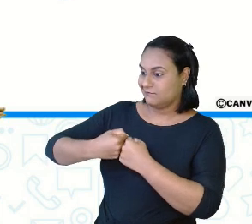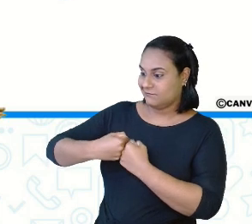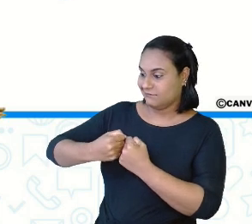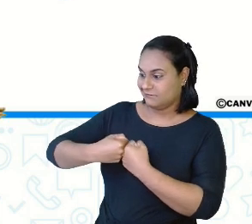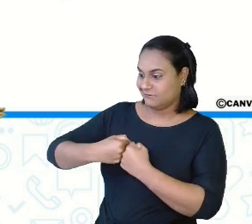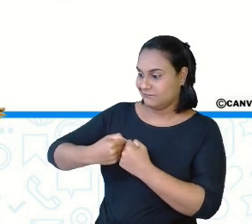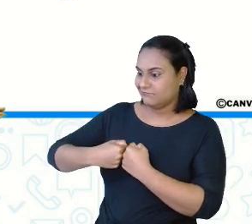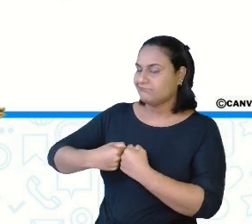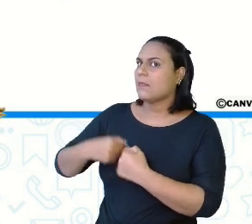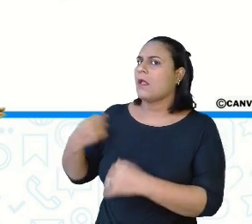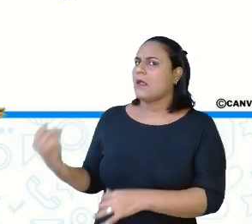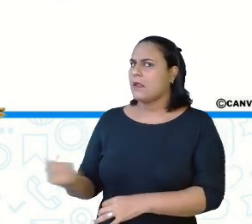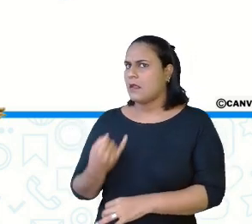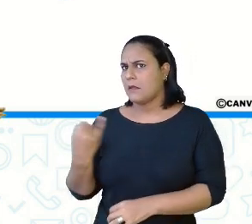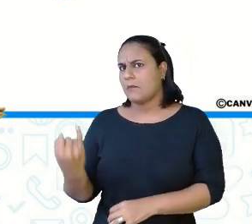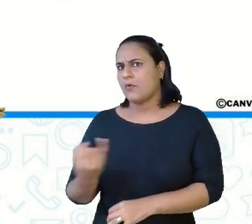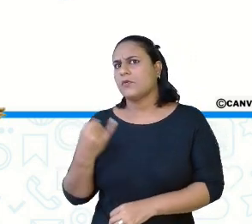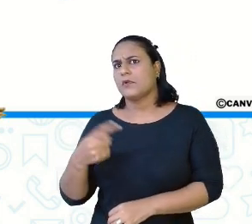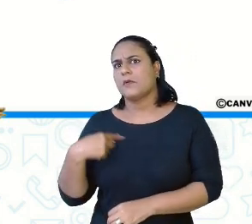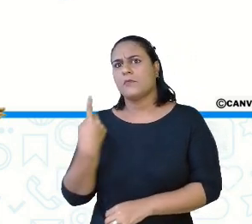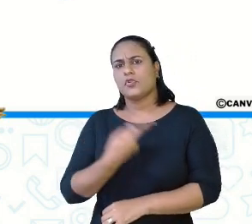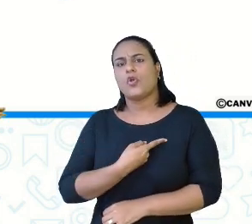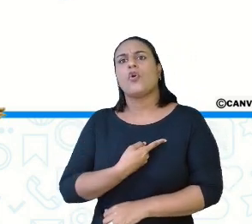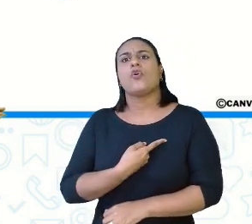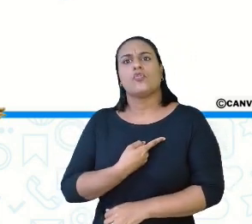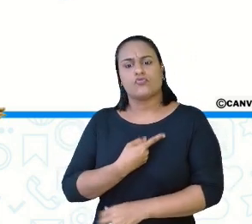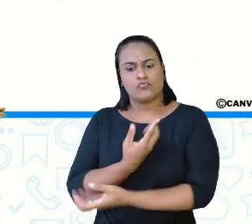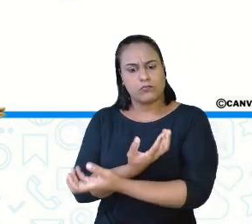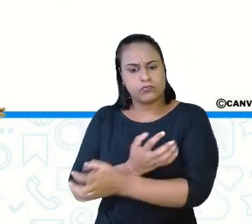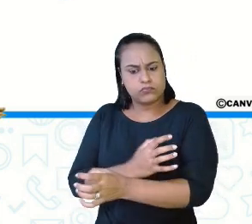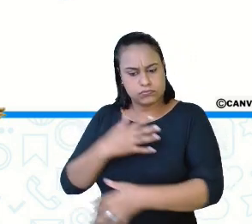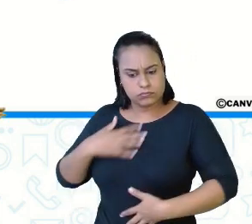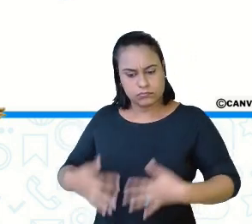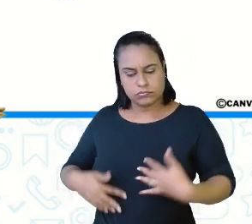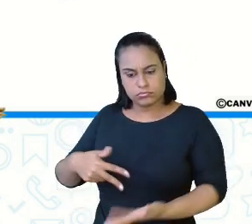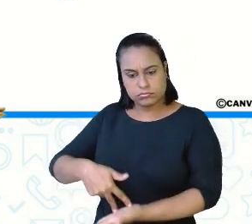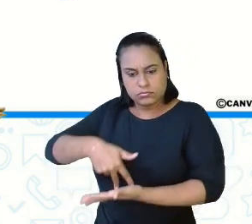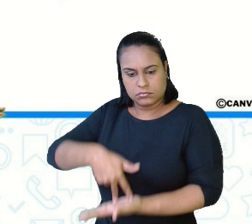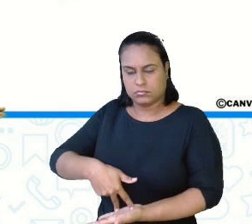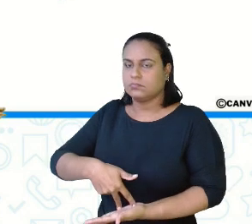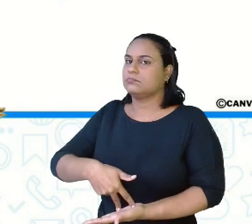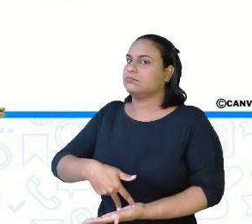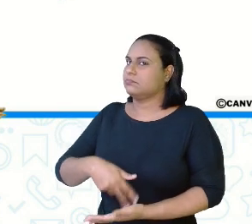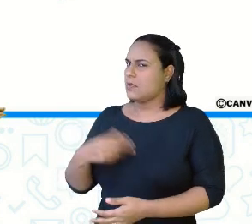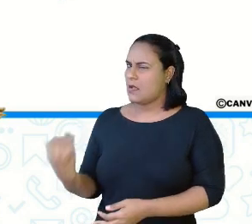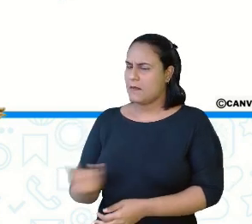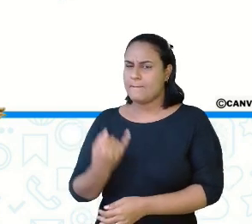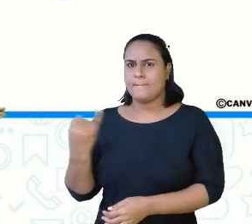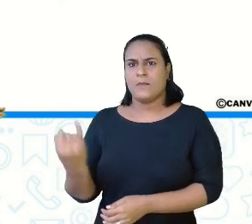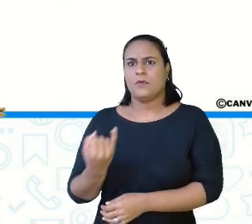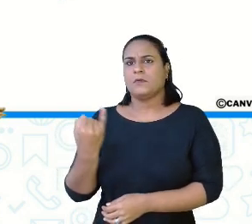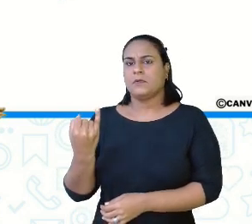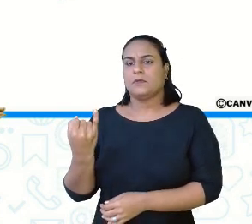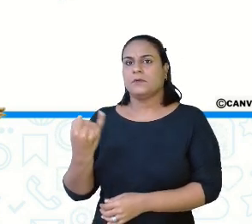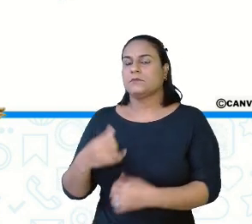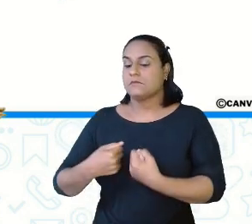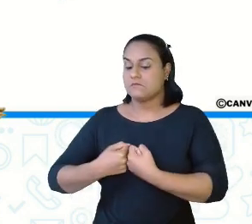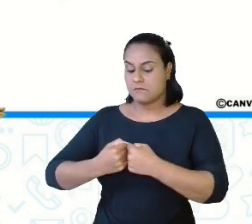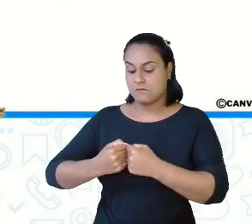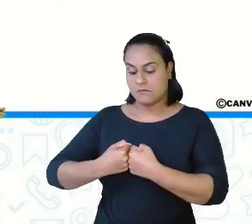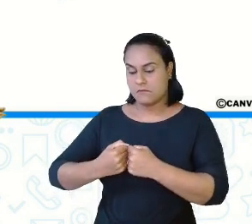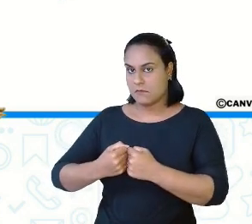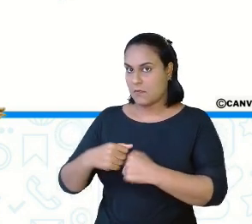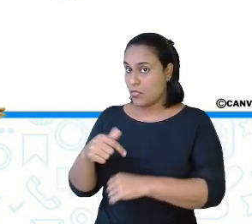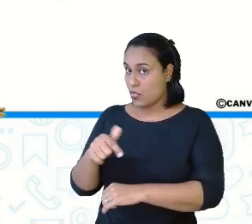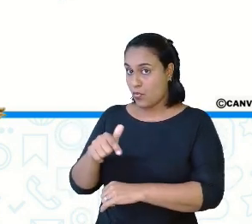são essenciais para o nosso sistema esquelético. Essencial. Sem as